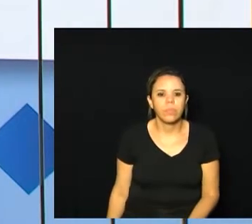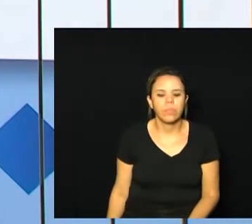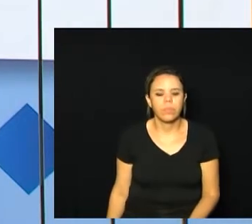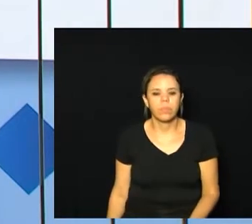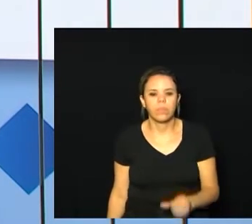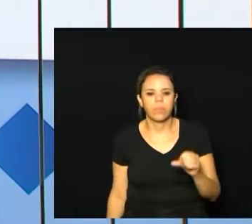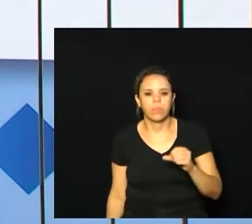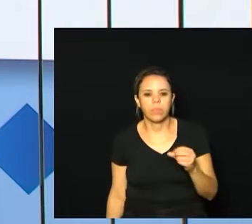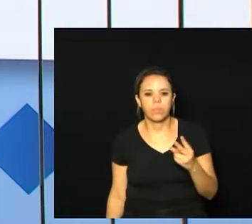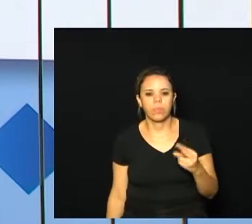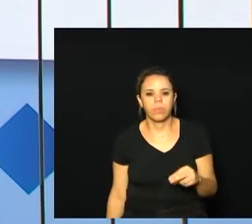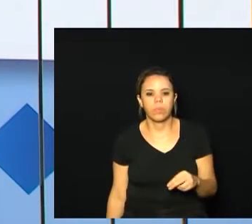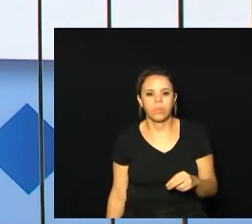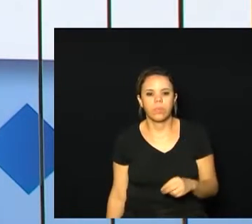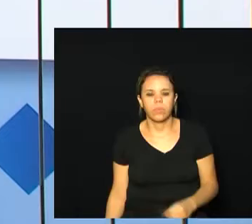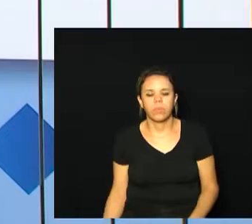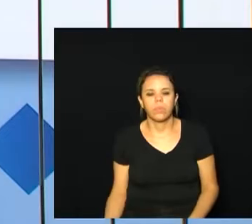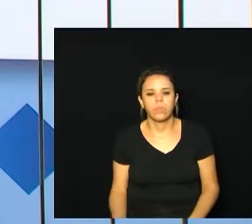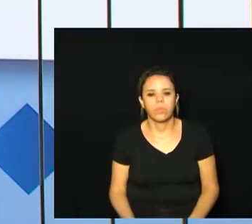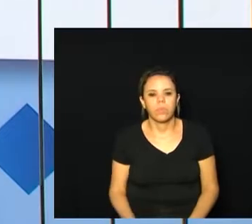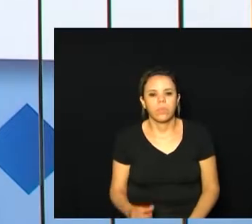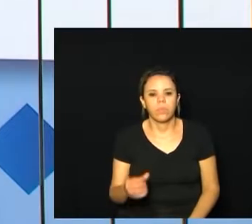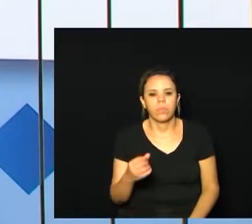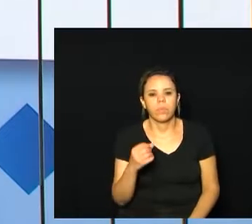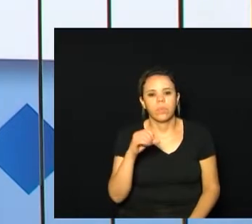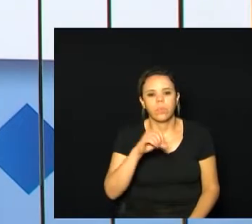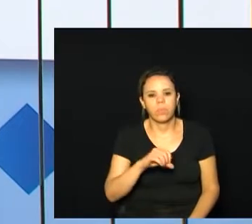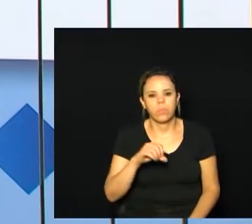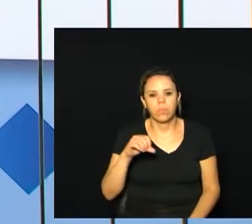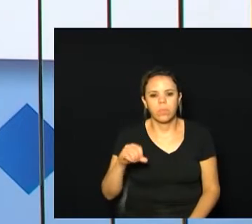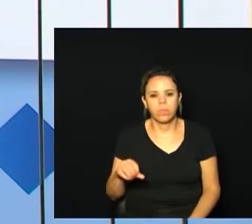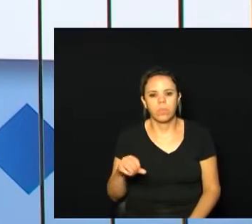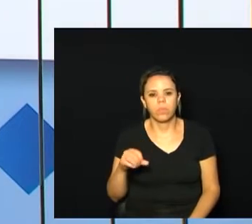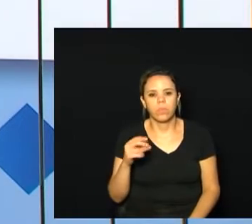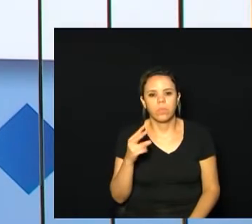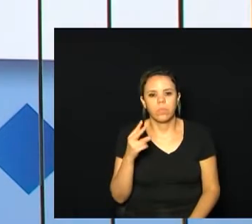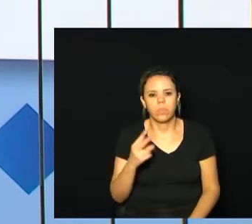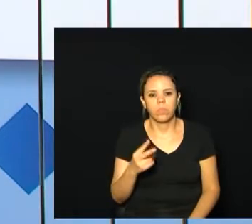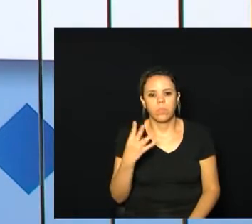99245 1782. Eu vou repetir, 19